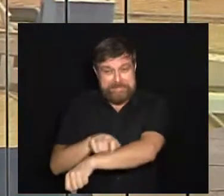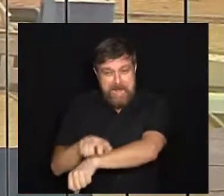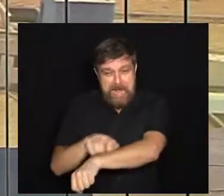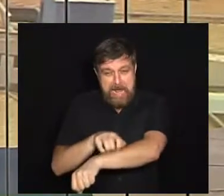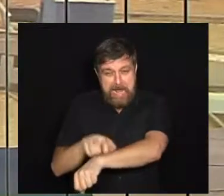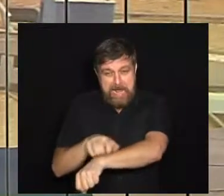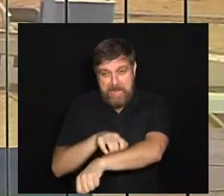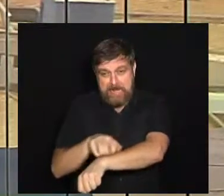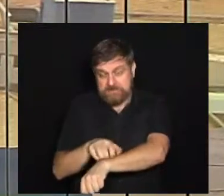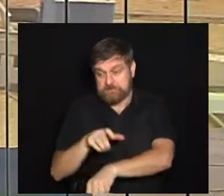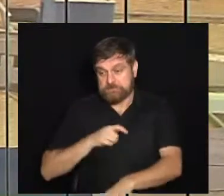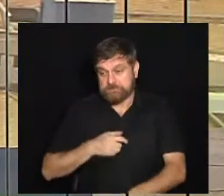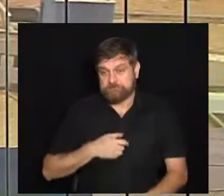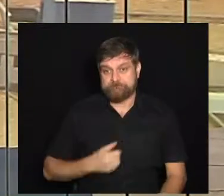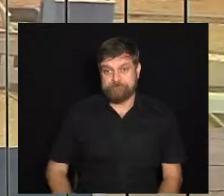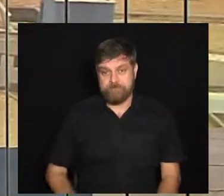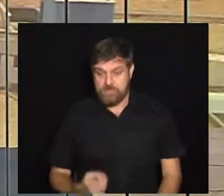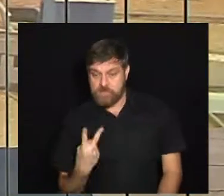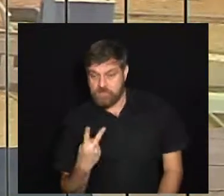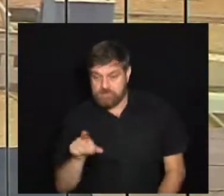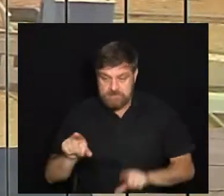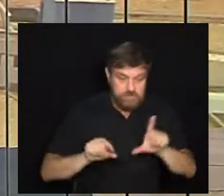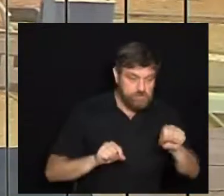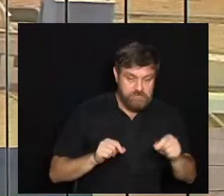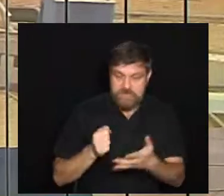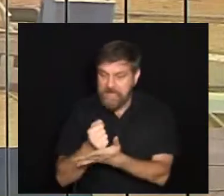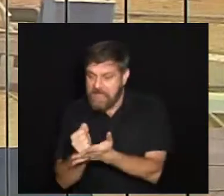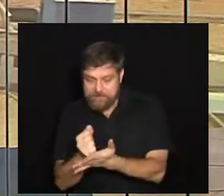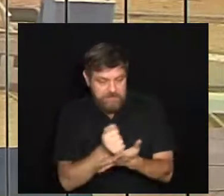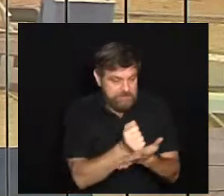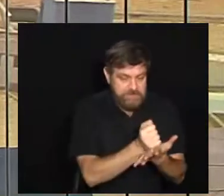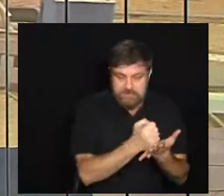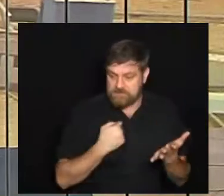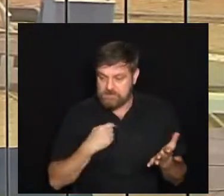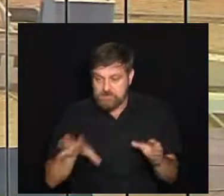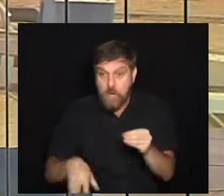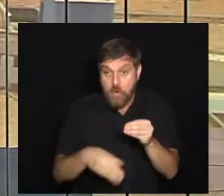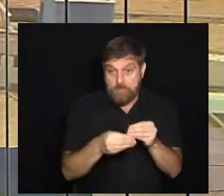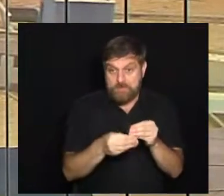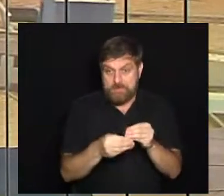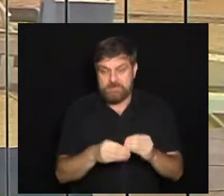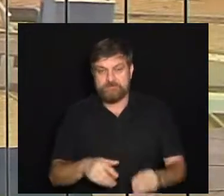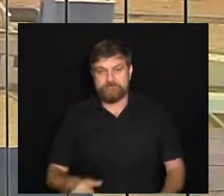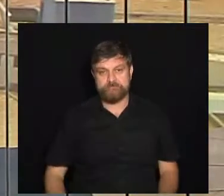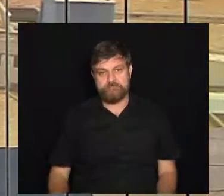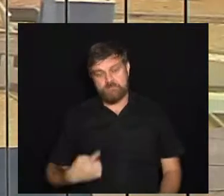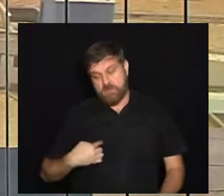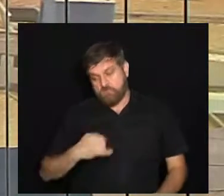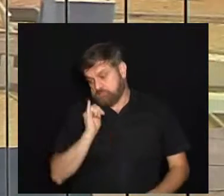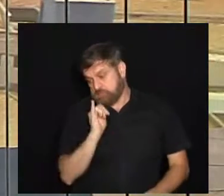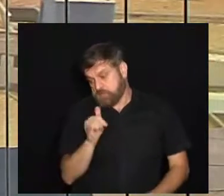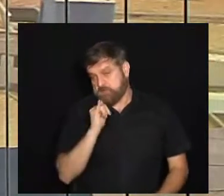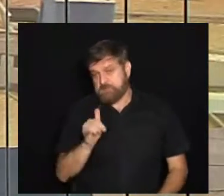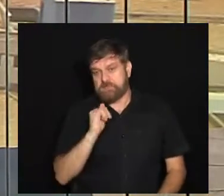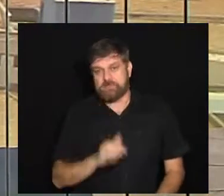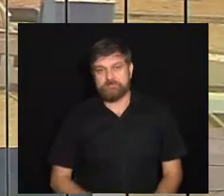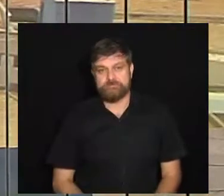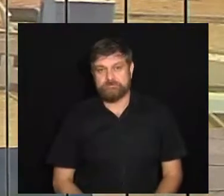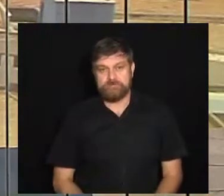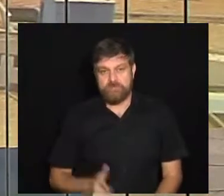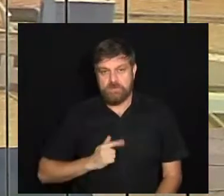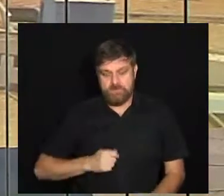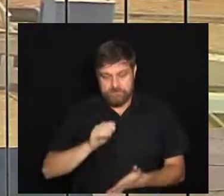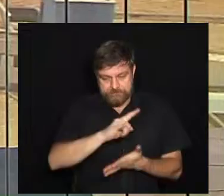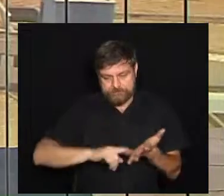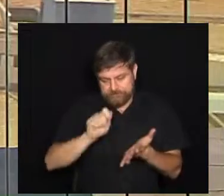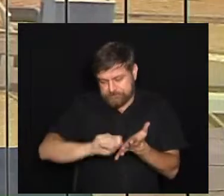alérgica a outra né então é são duas opções que costumeiramente se complementam né então eu diria que não é